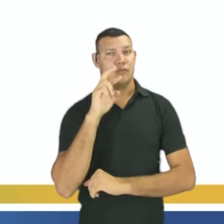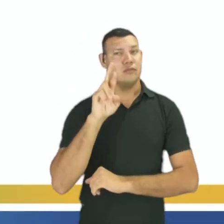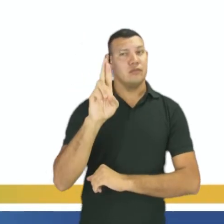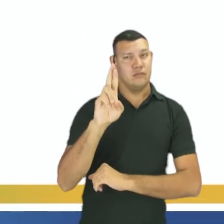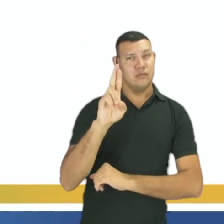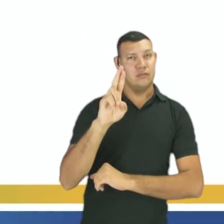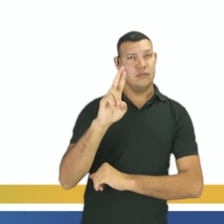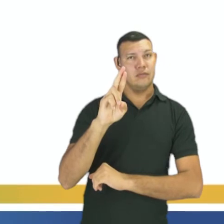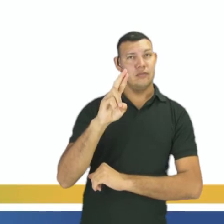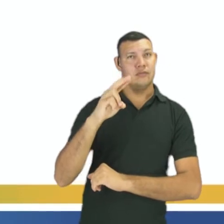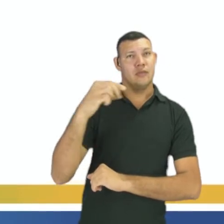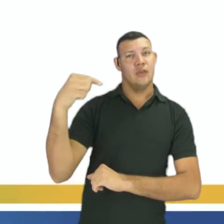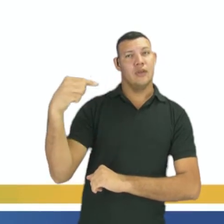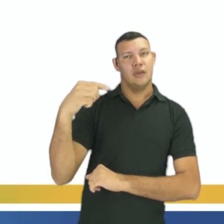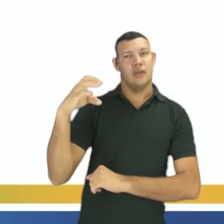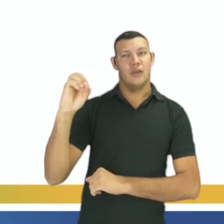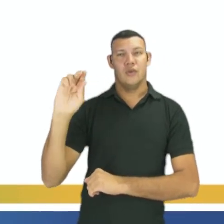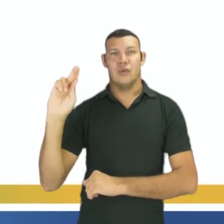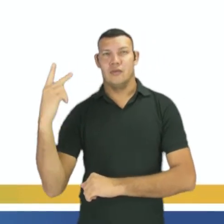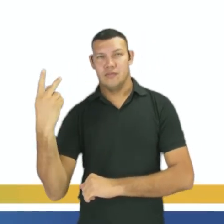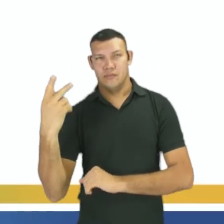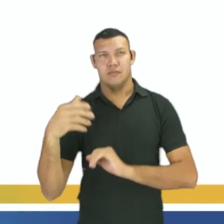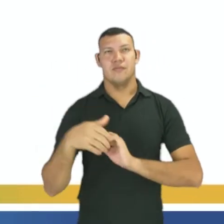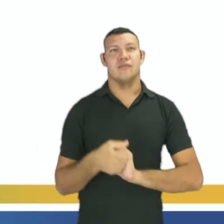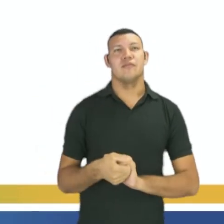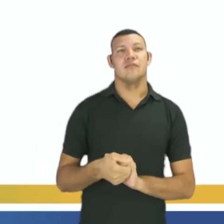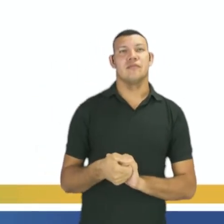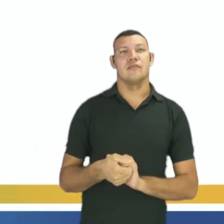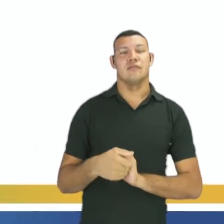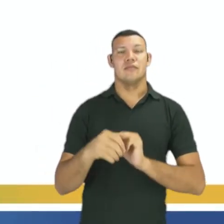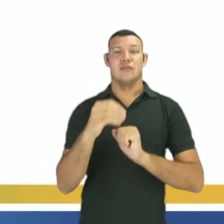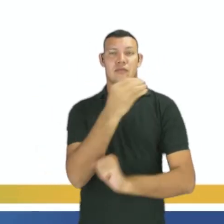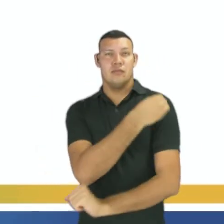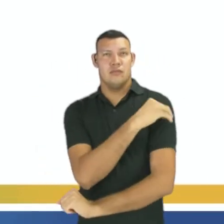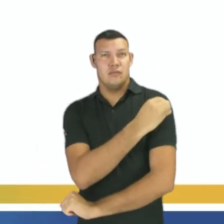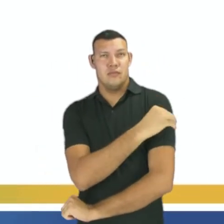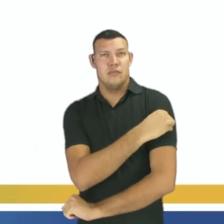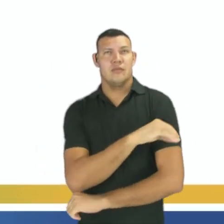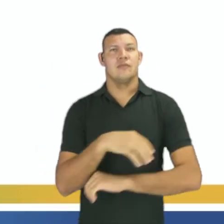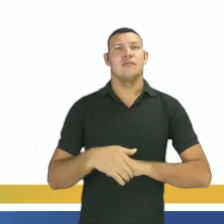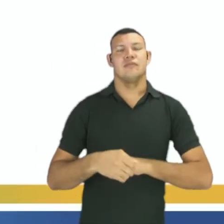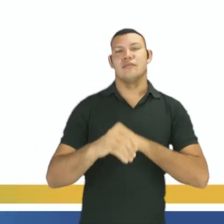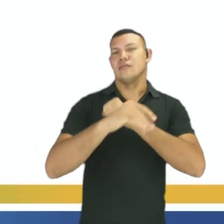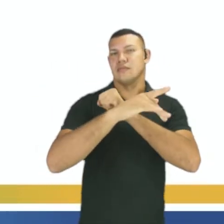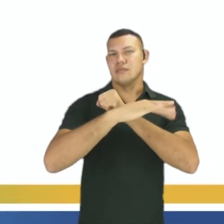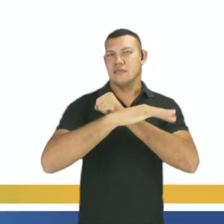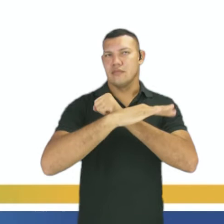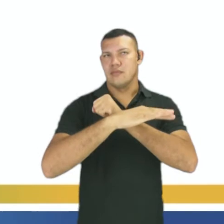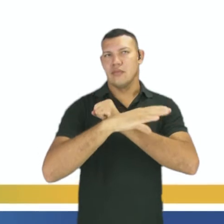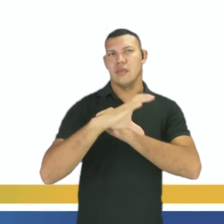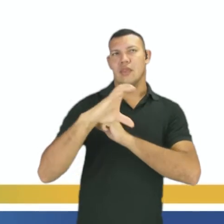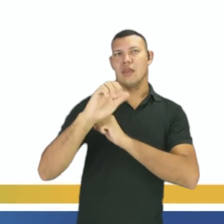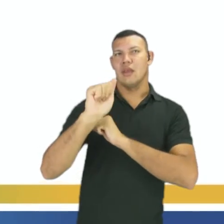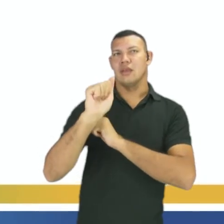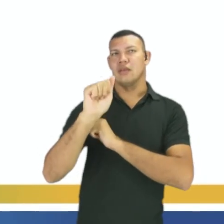carbono. Logo em seguida, nós temos aqui o ácido carboxílico, que tem, ele é